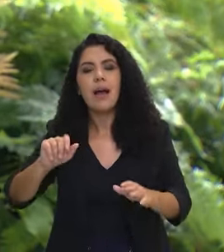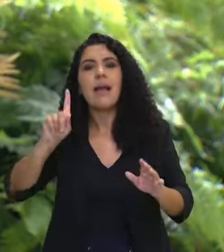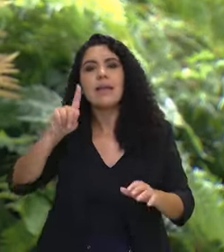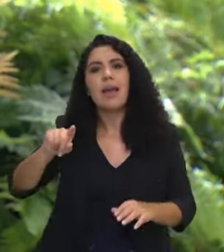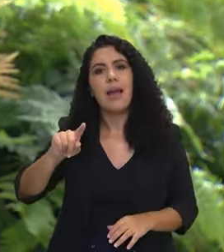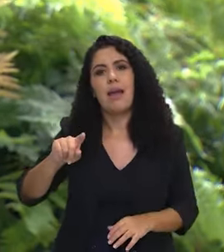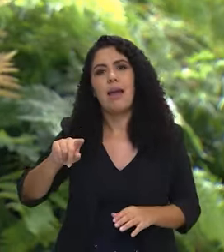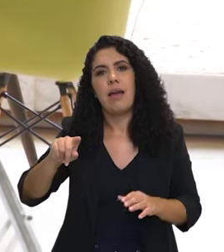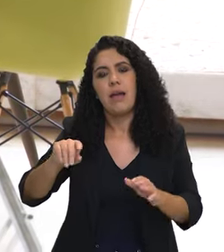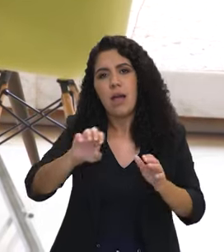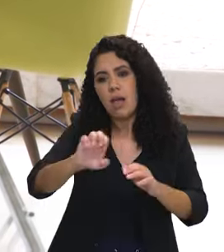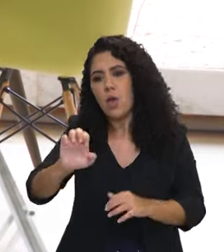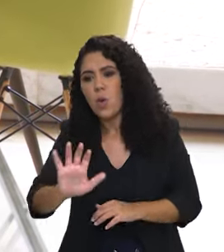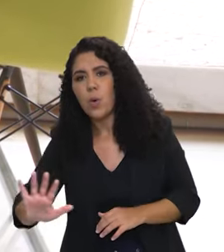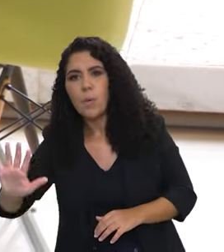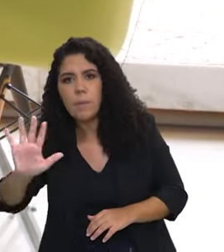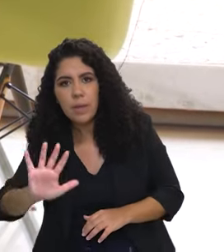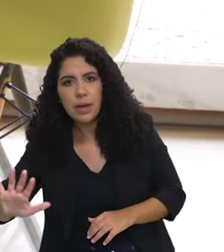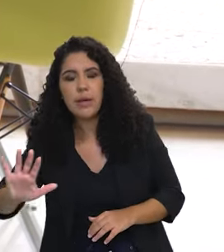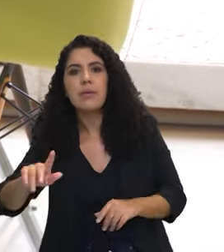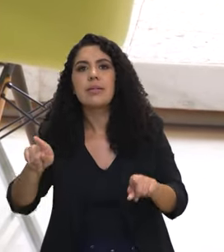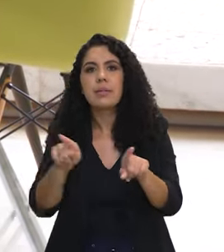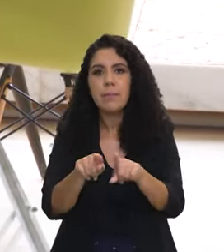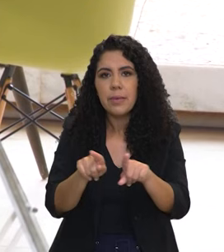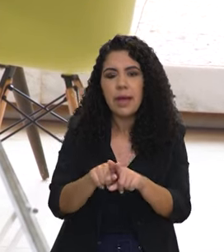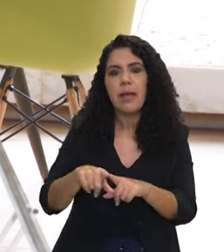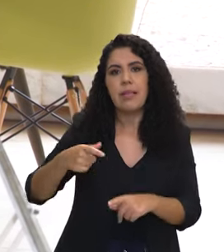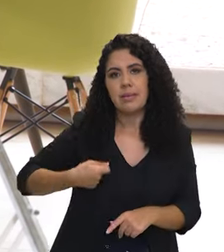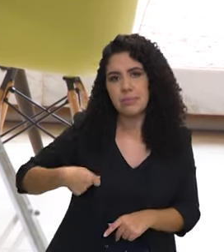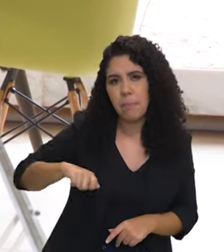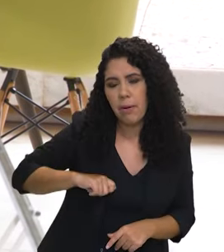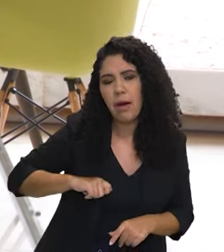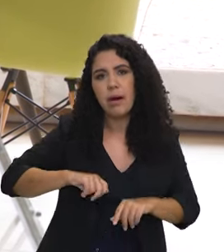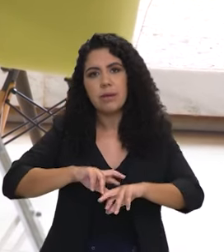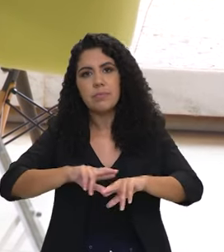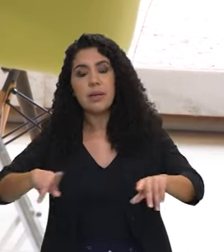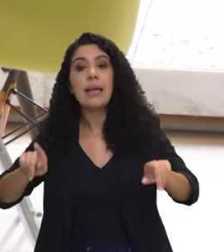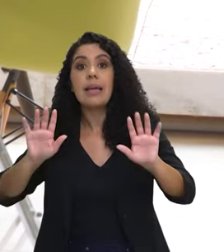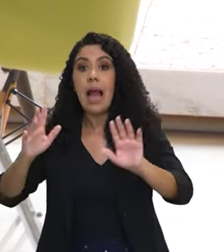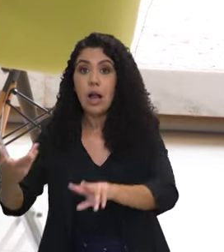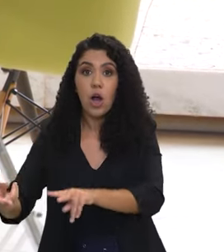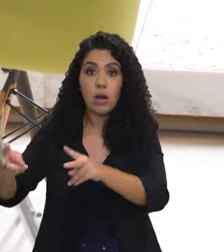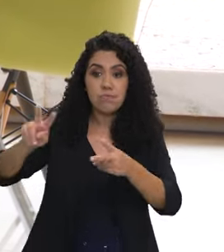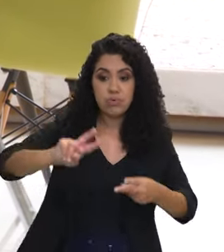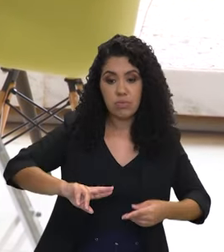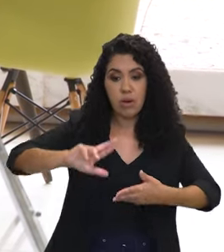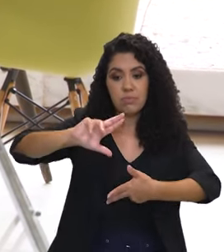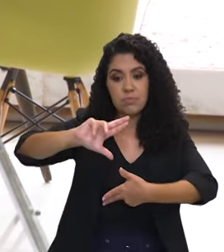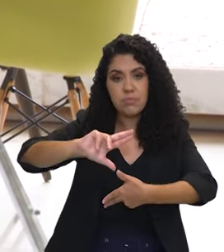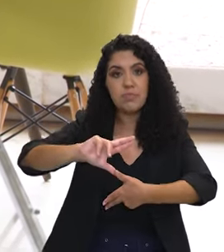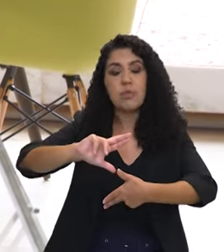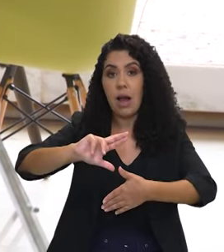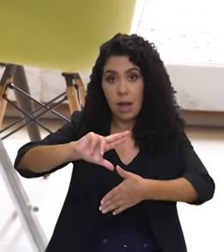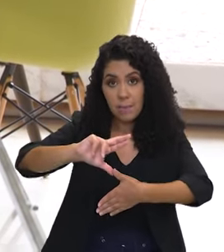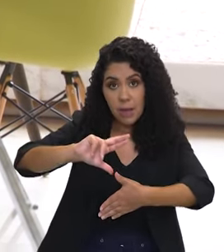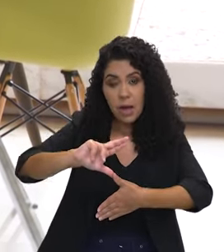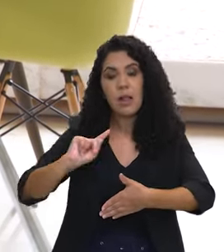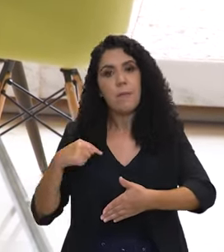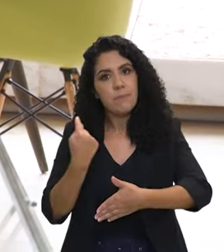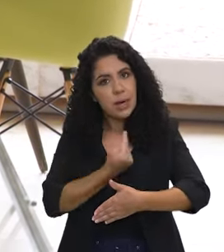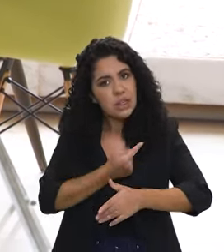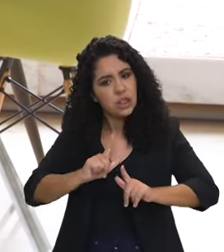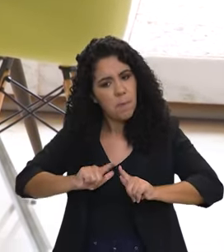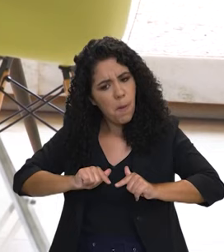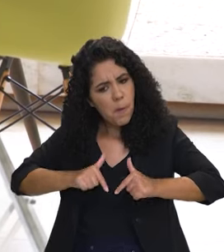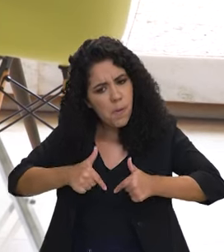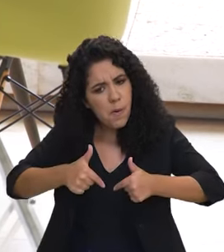depois Alemanha, França, Espanha, e vem para a América Latina já com uma preocupação de que a gente consiga dar aqui um enfoque que